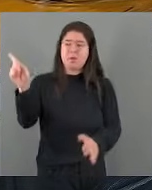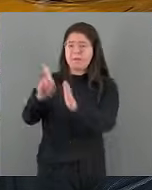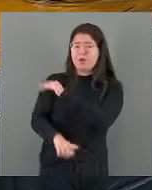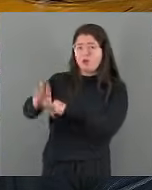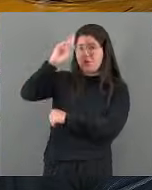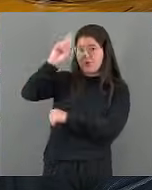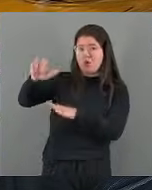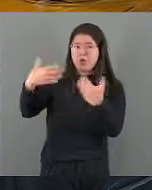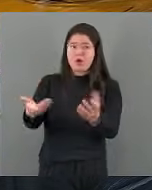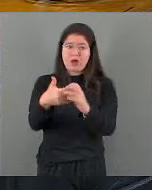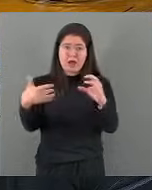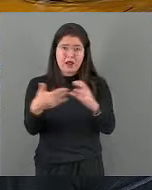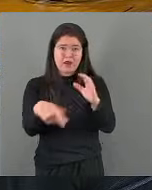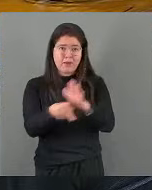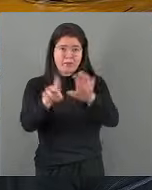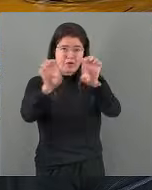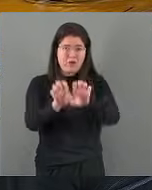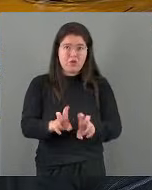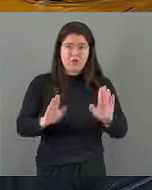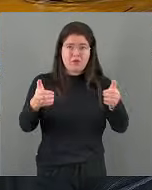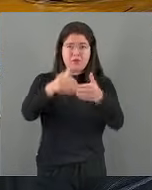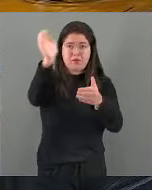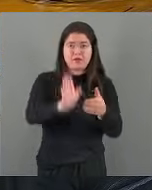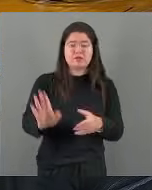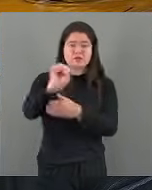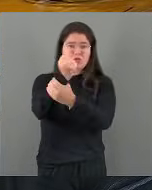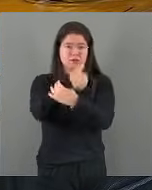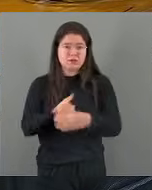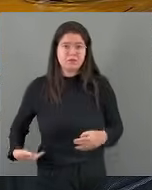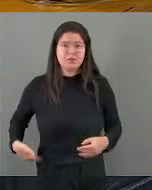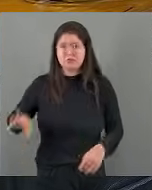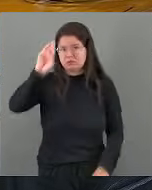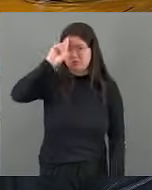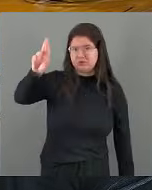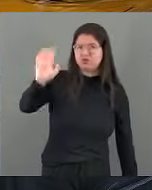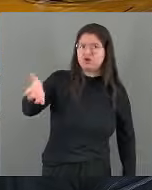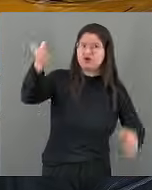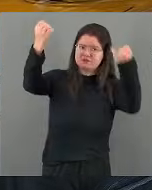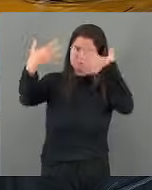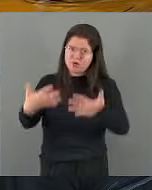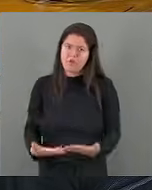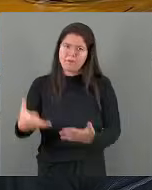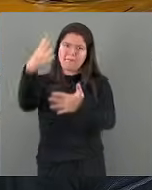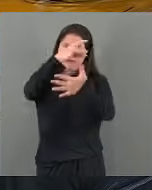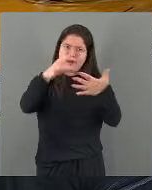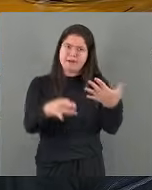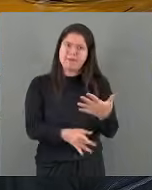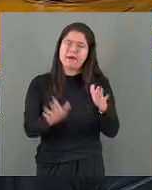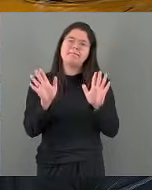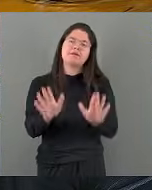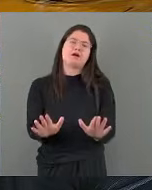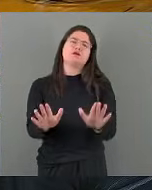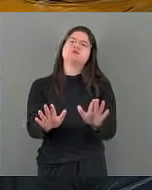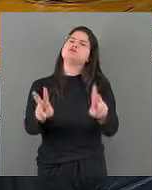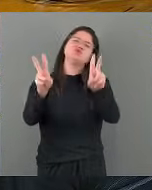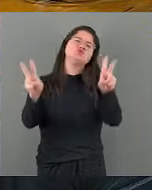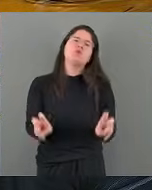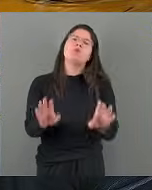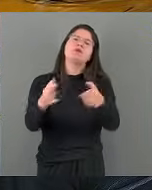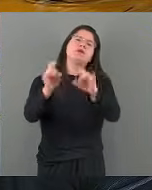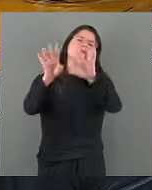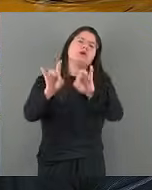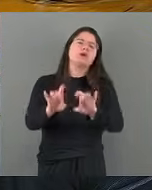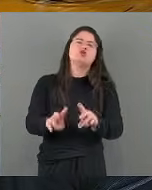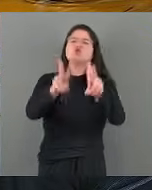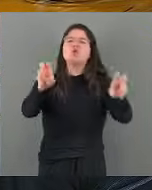quais fatores estruturais, segundo o Fórum Brasileiro de Segurança Pública, o senhor já explicou muito aqui, mas essa questão especificamente sobre